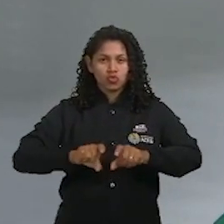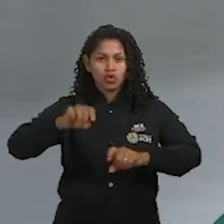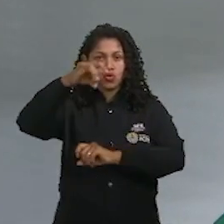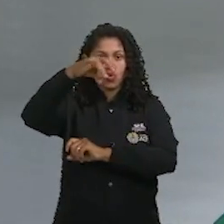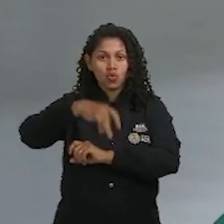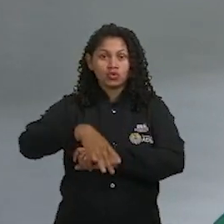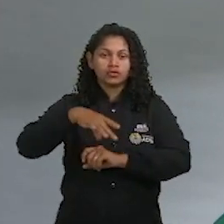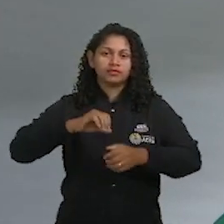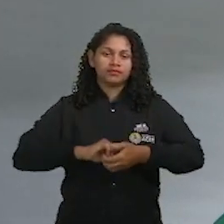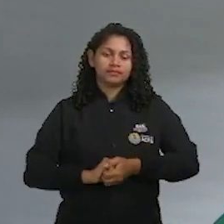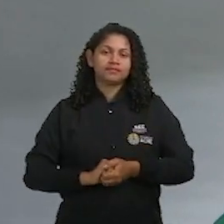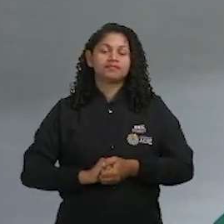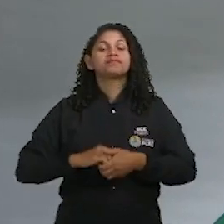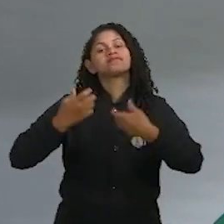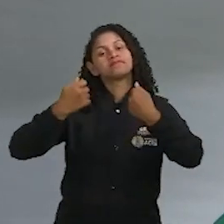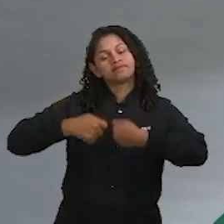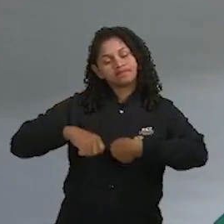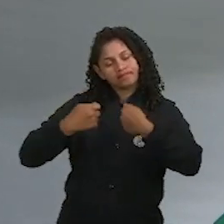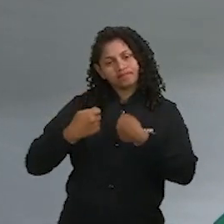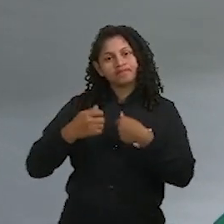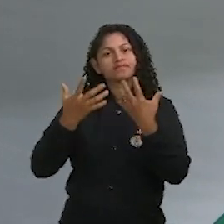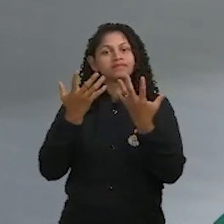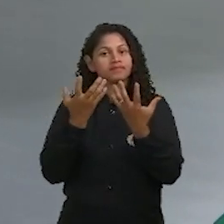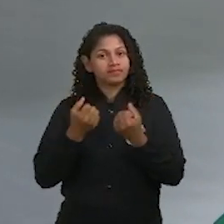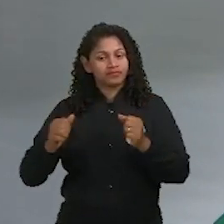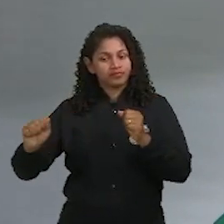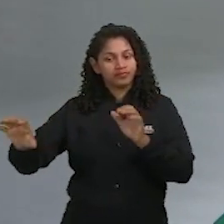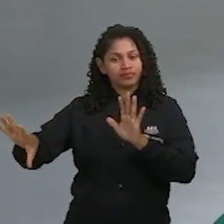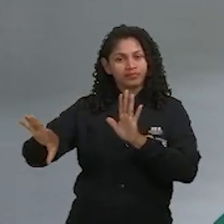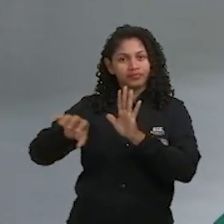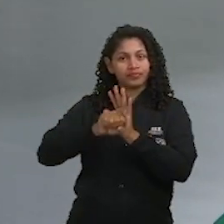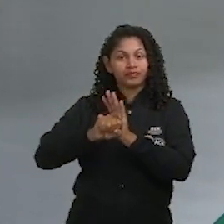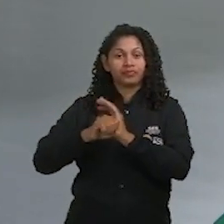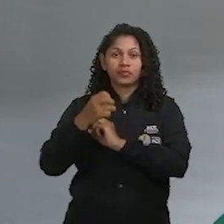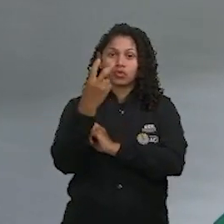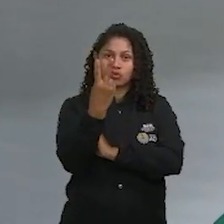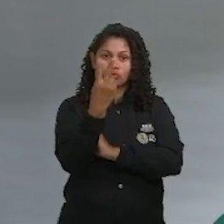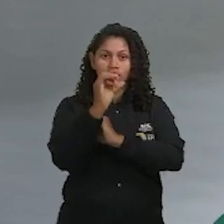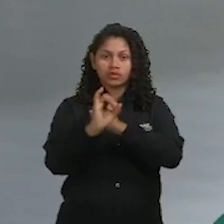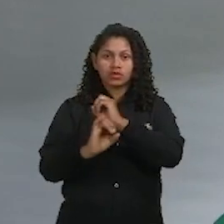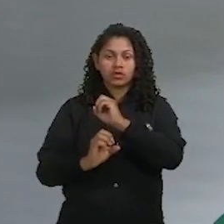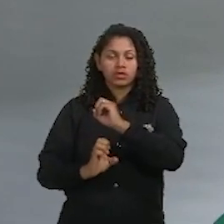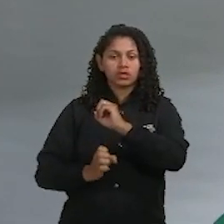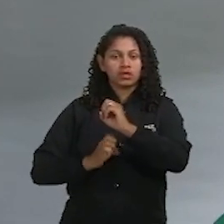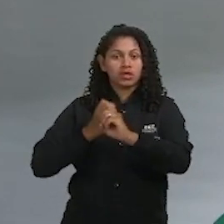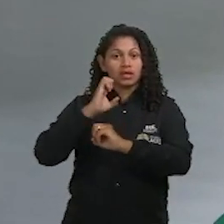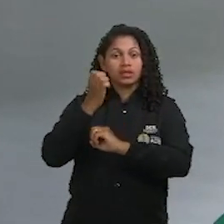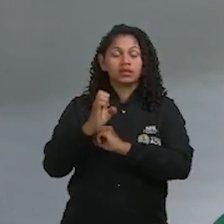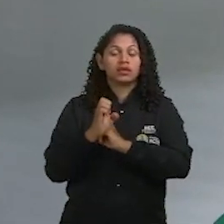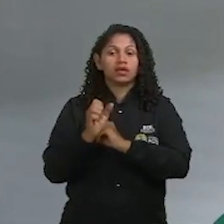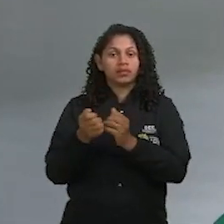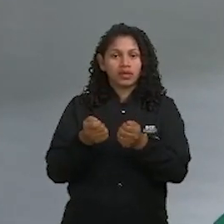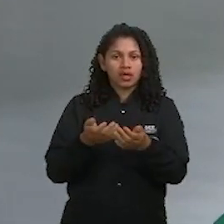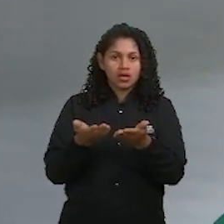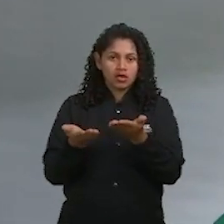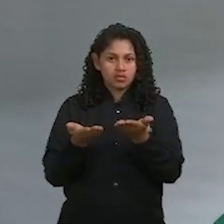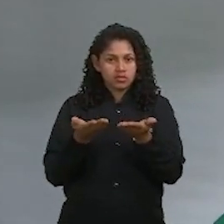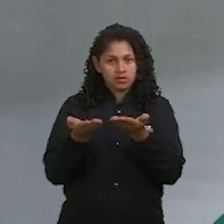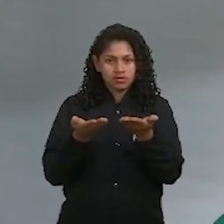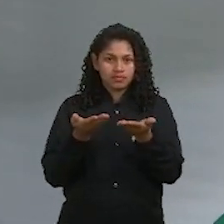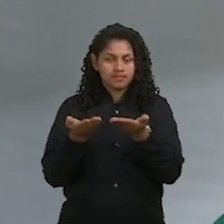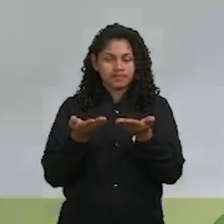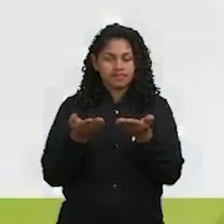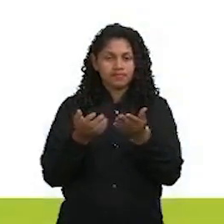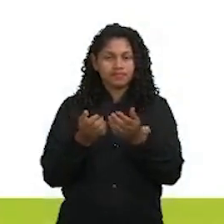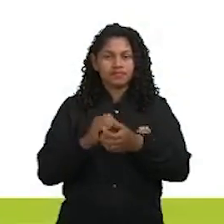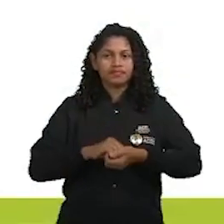dizer que ele precisa receber 2 elétrons para se manter estável e ficar com 8. Então, se